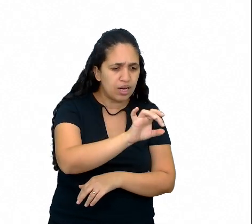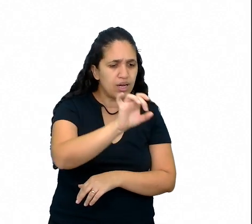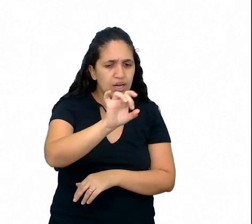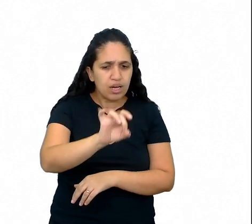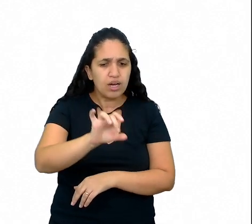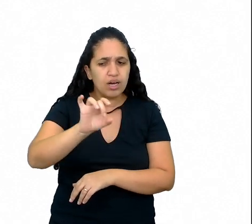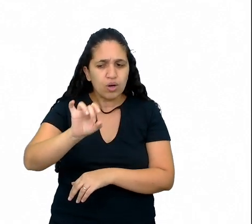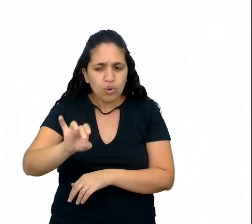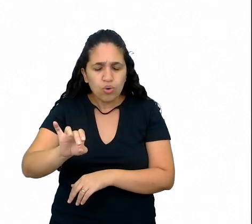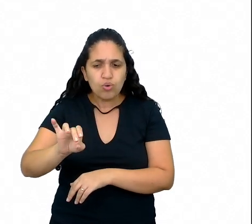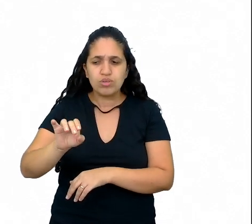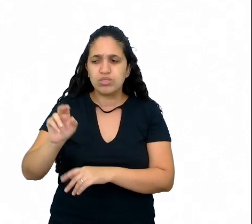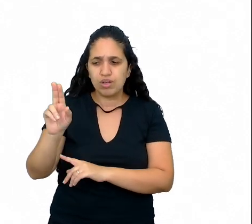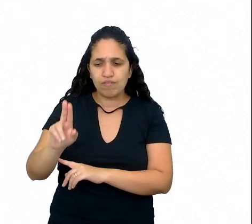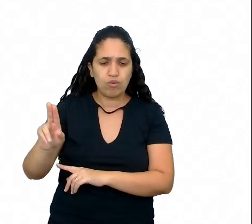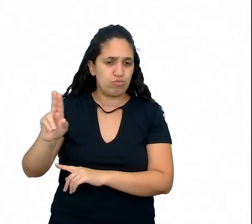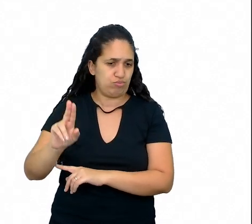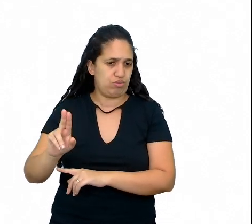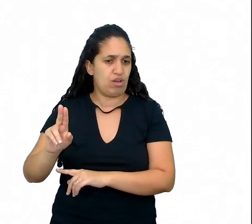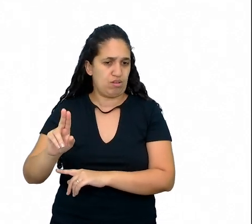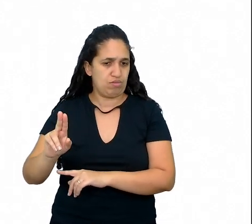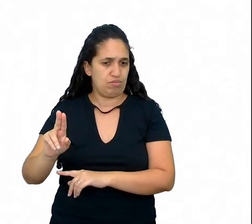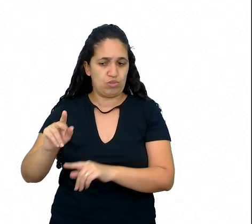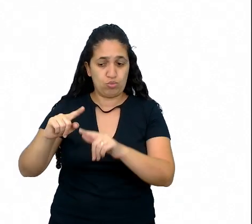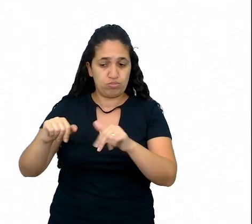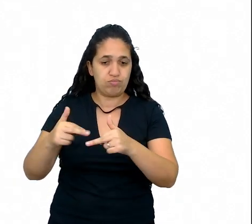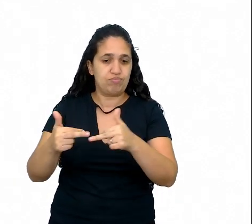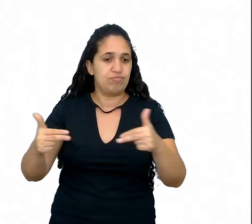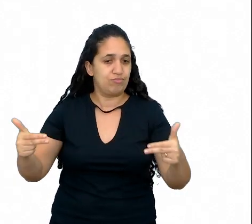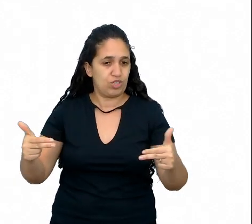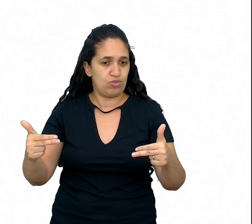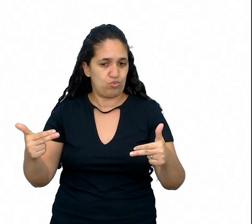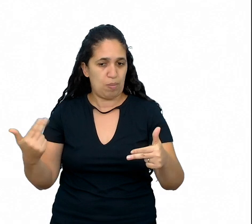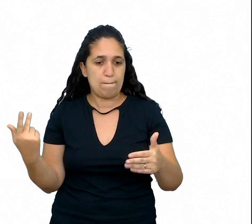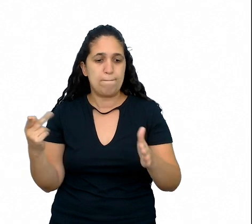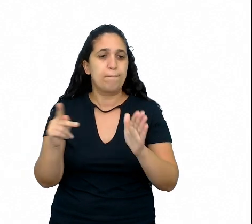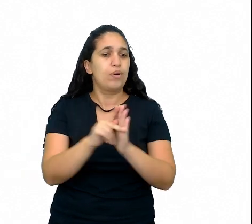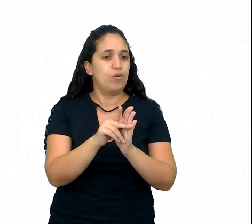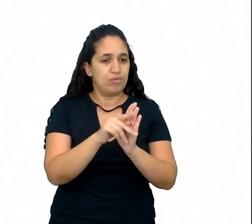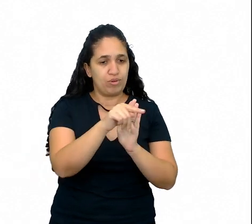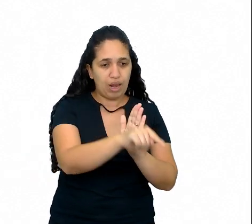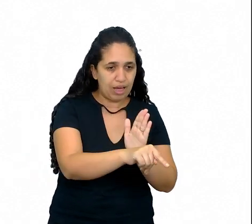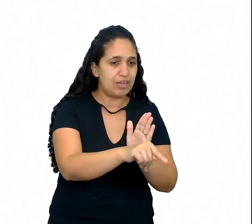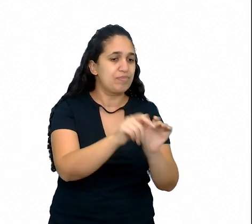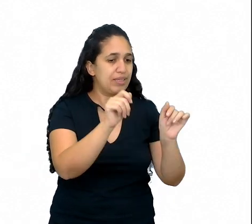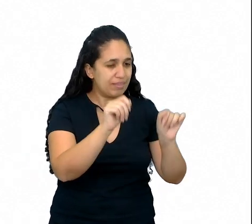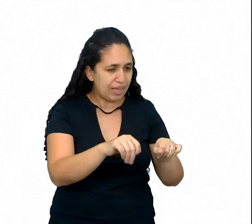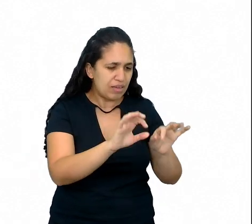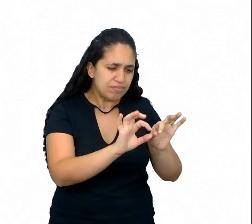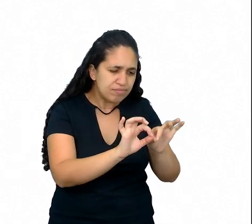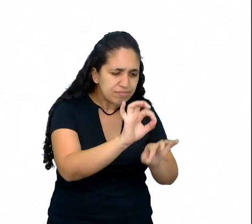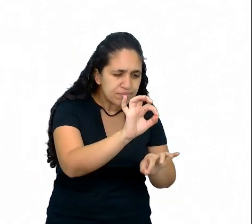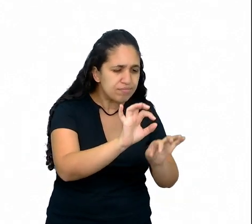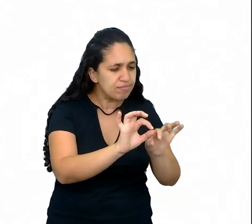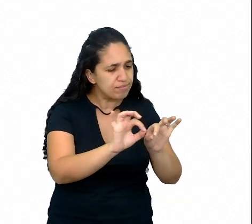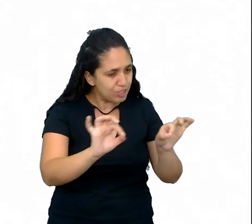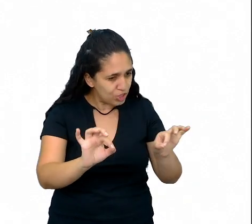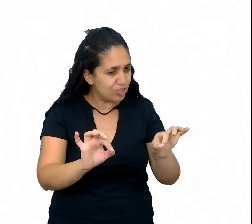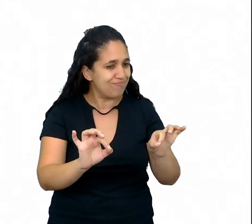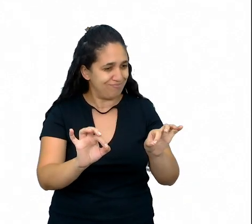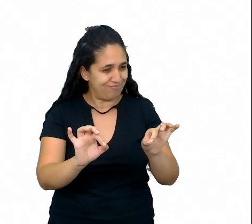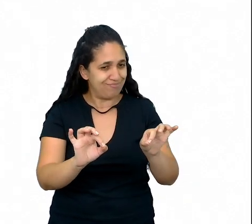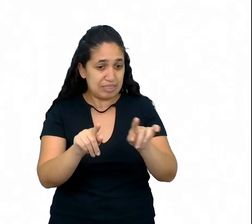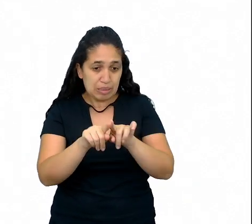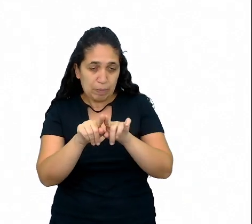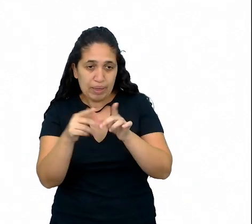vou precisar de um determinado instrumento específico para determinada medição, bem como essa unidade